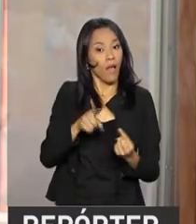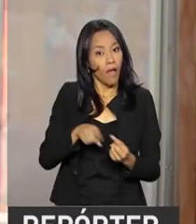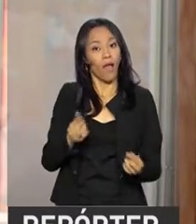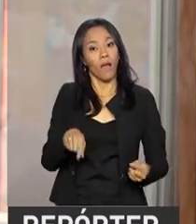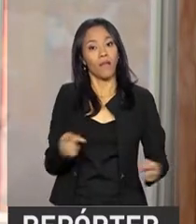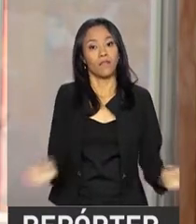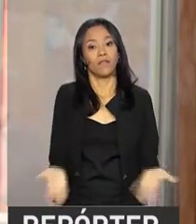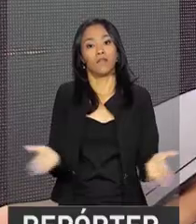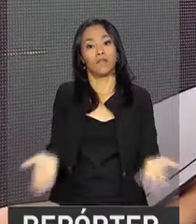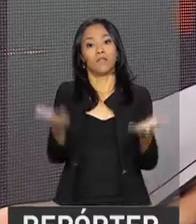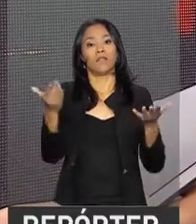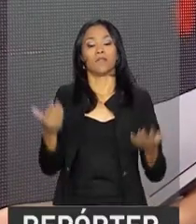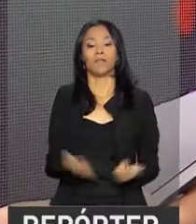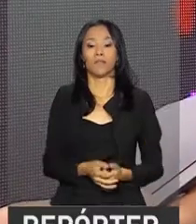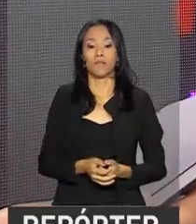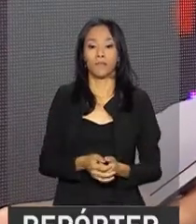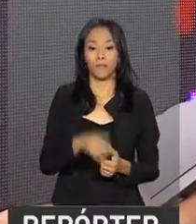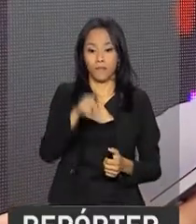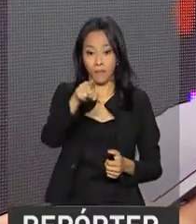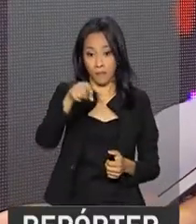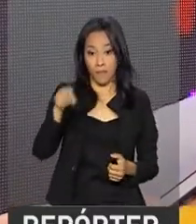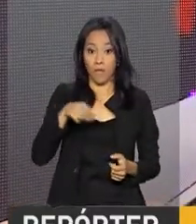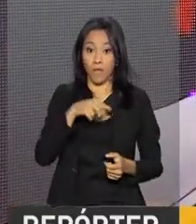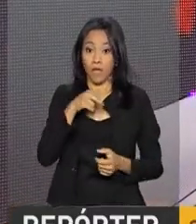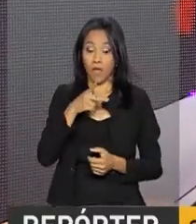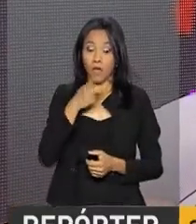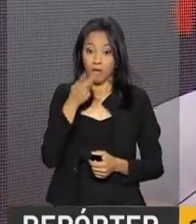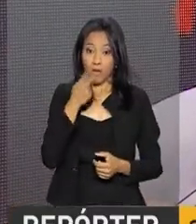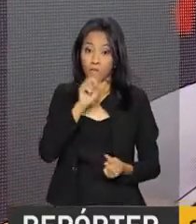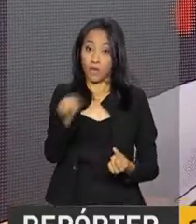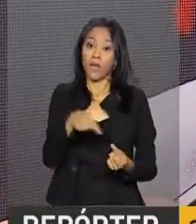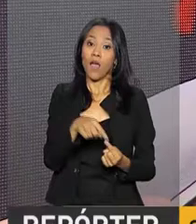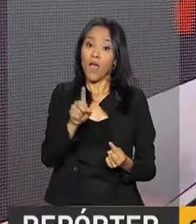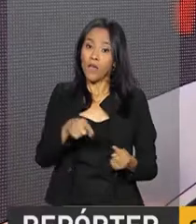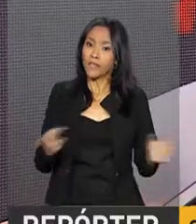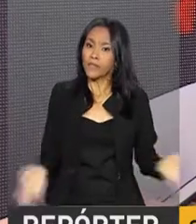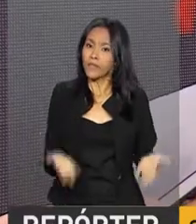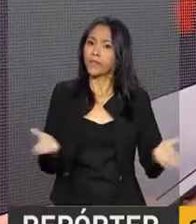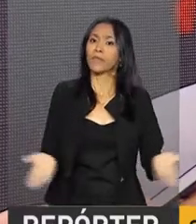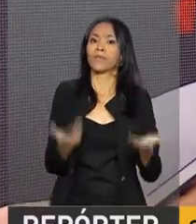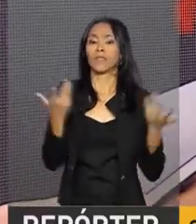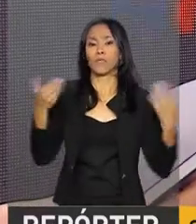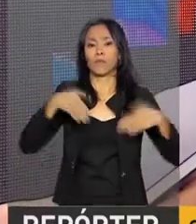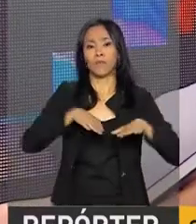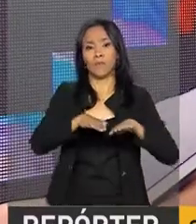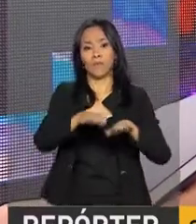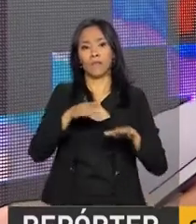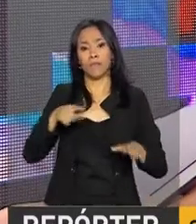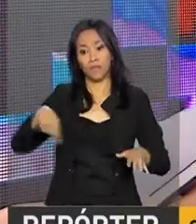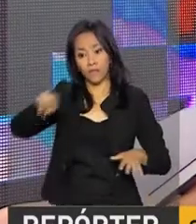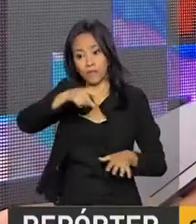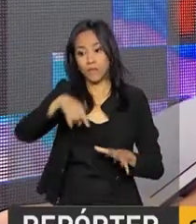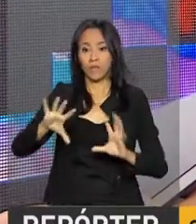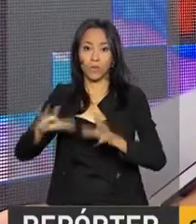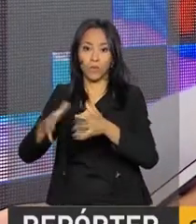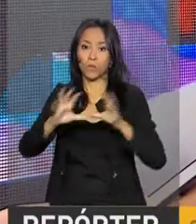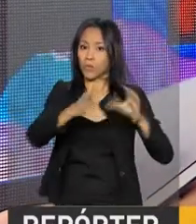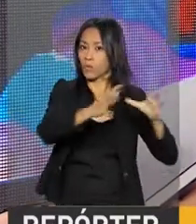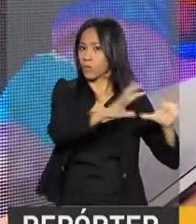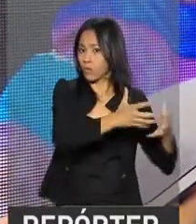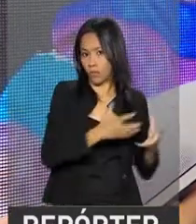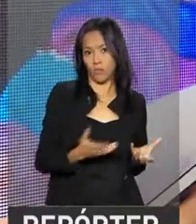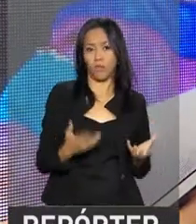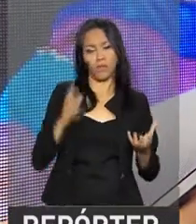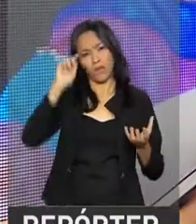desses grupos estimular a inclusão é é seja por gênero seja por raça